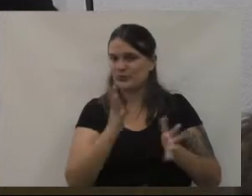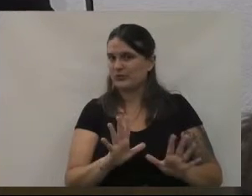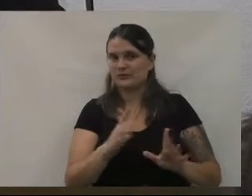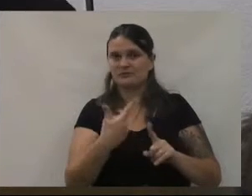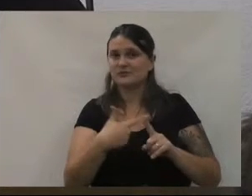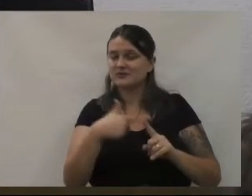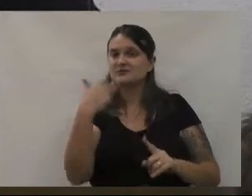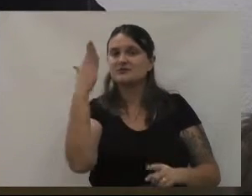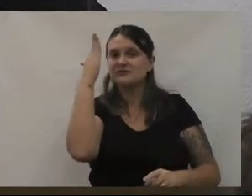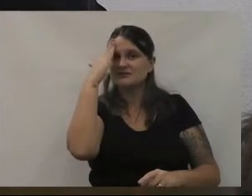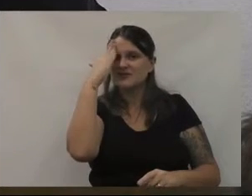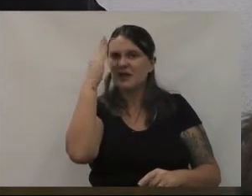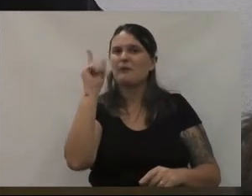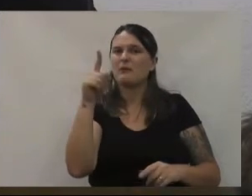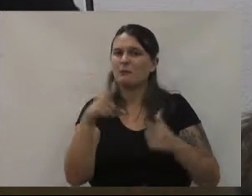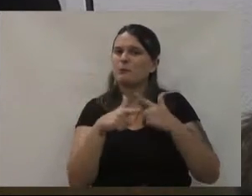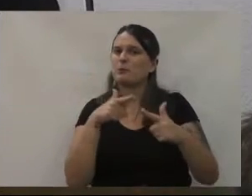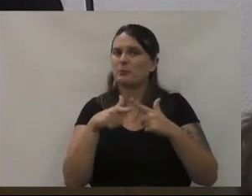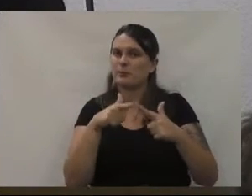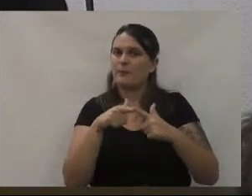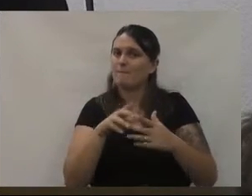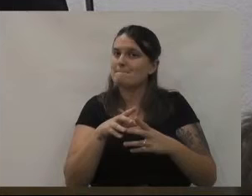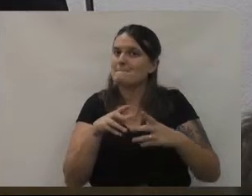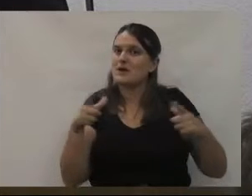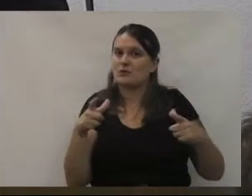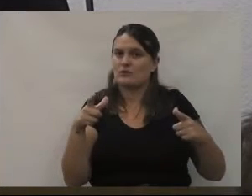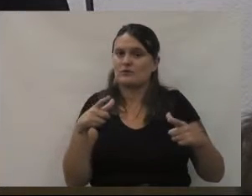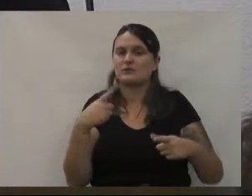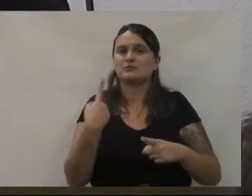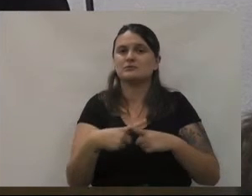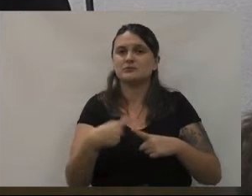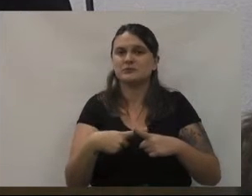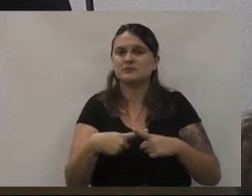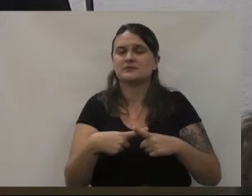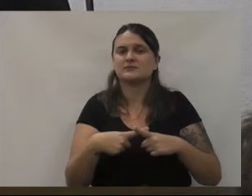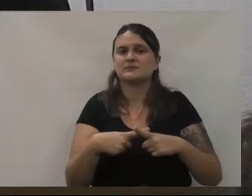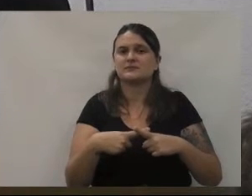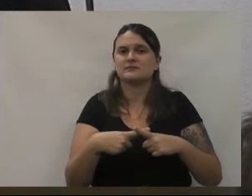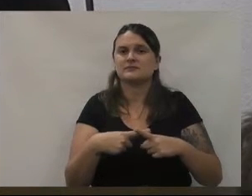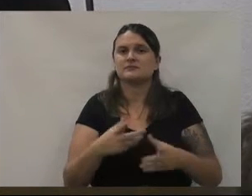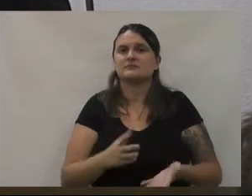porque sabem o pepino que vai ser. Porque